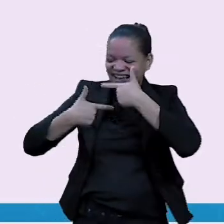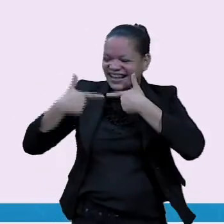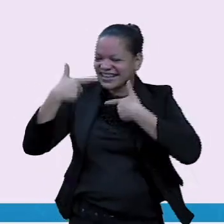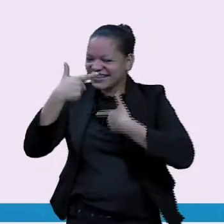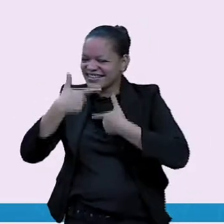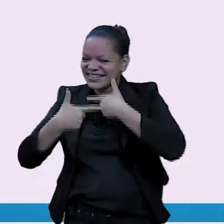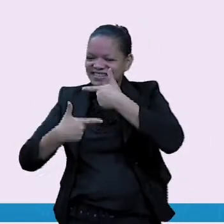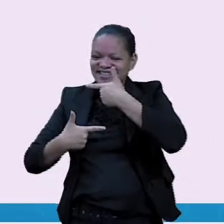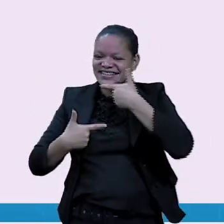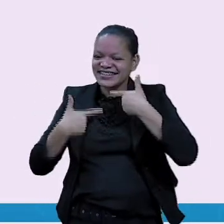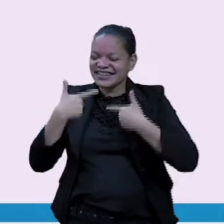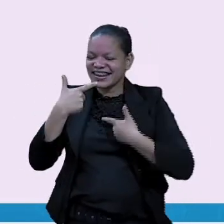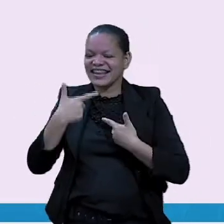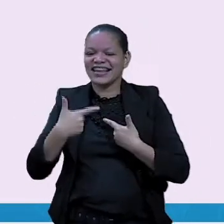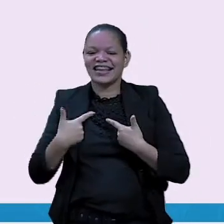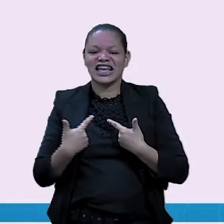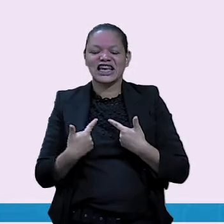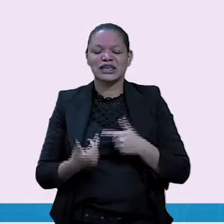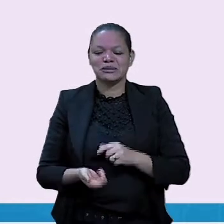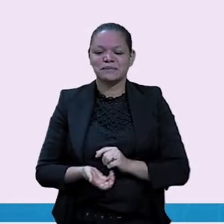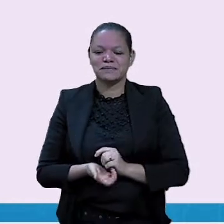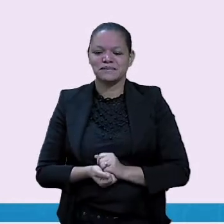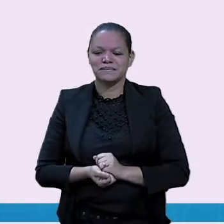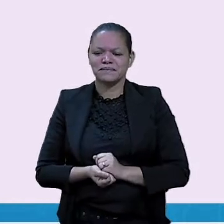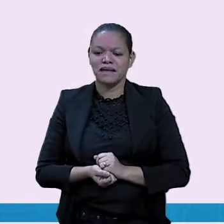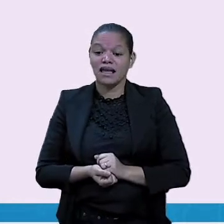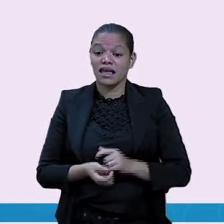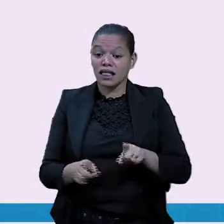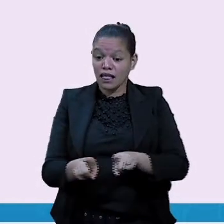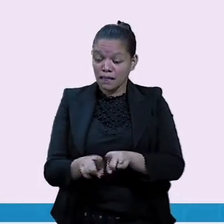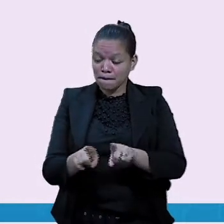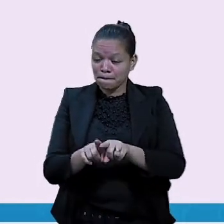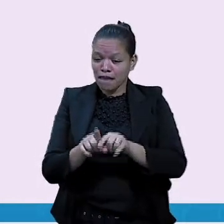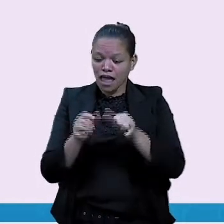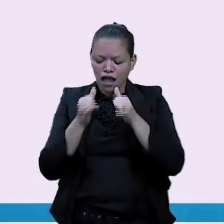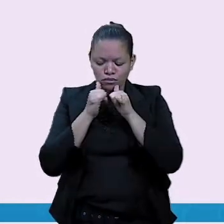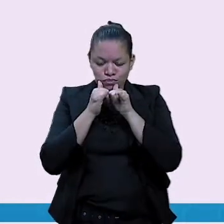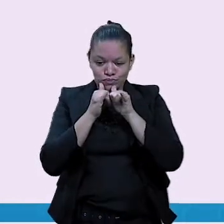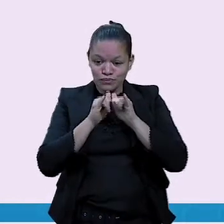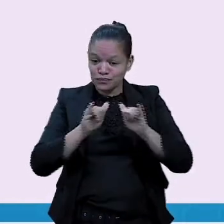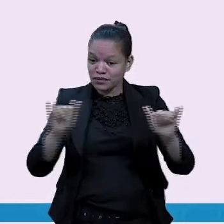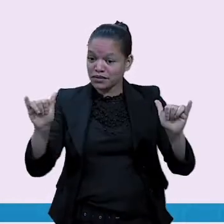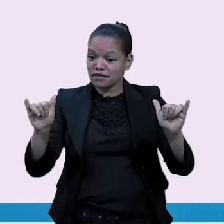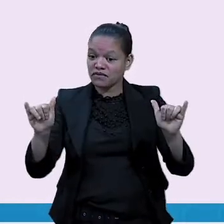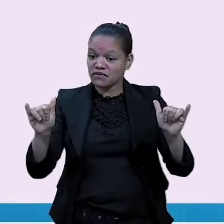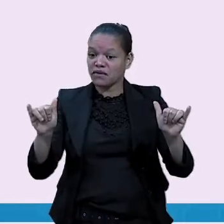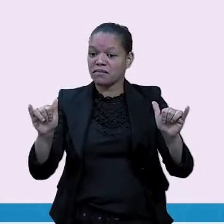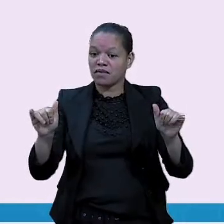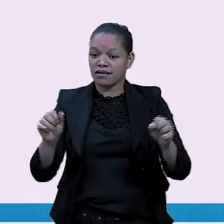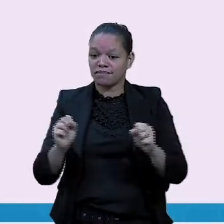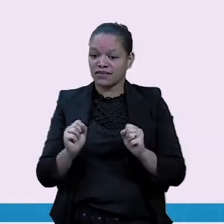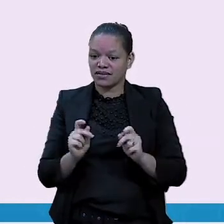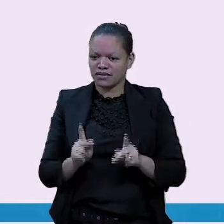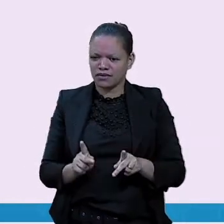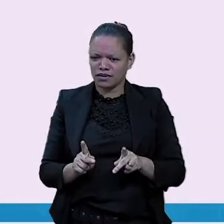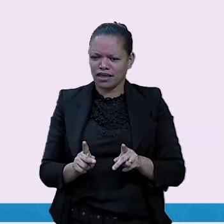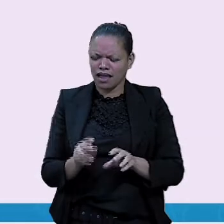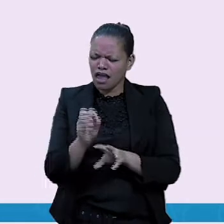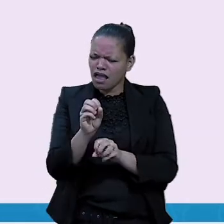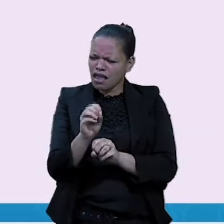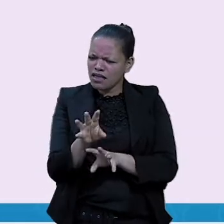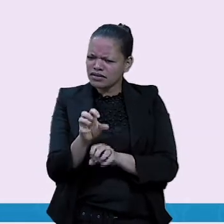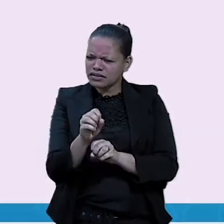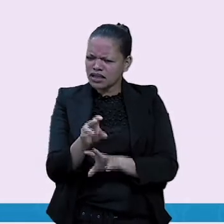quer dizer a mesma coisa, e também informar. Ela pode nos trazer informações, nos ensinar